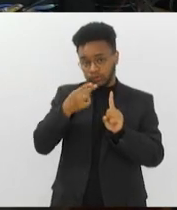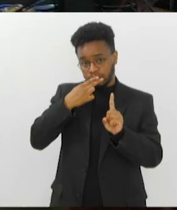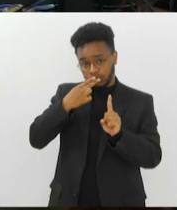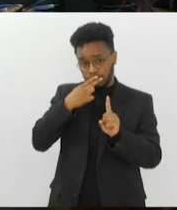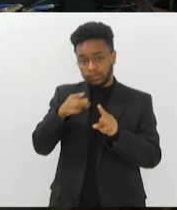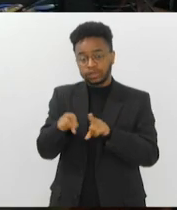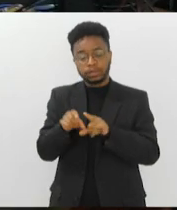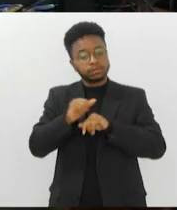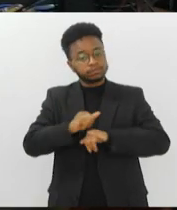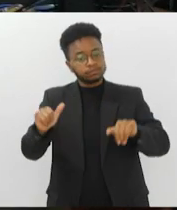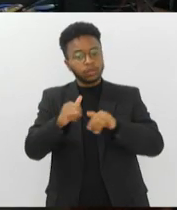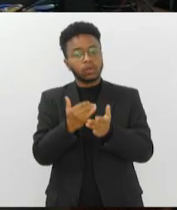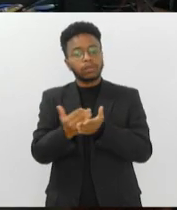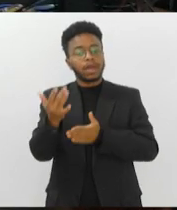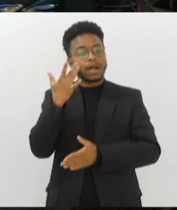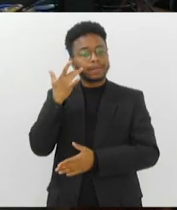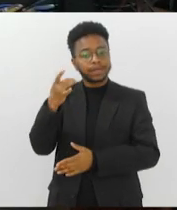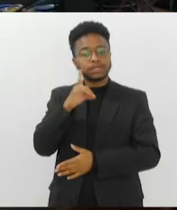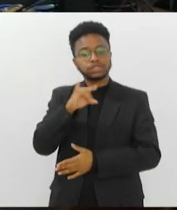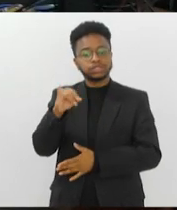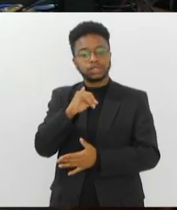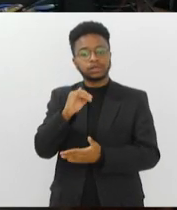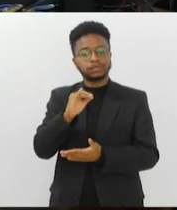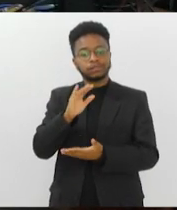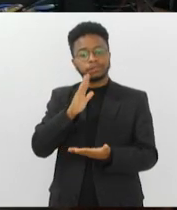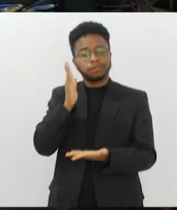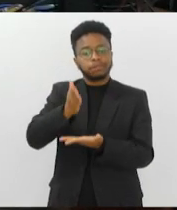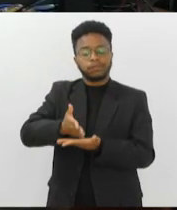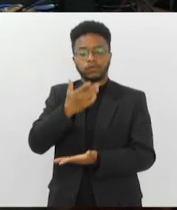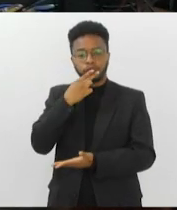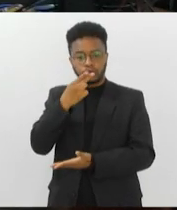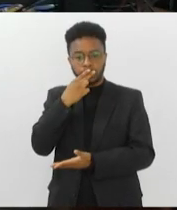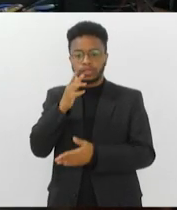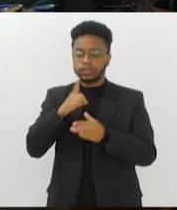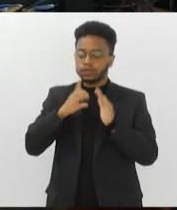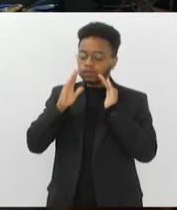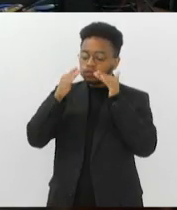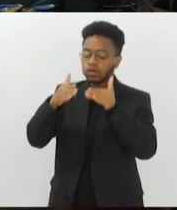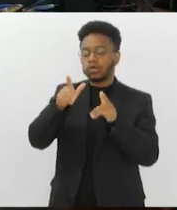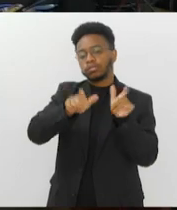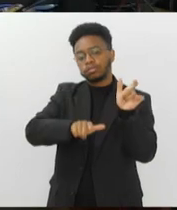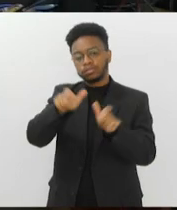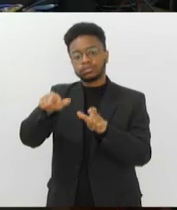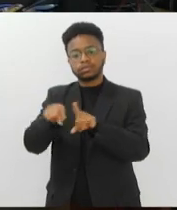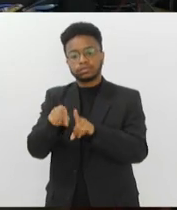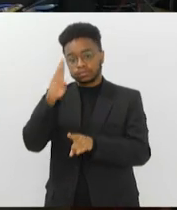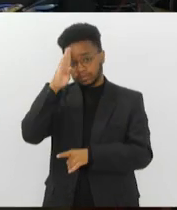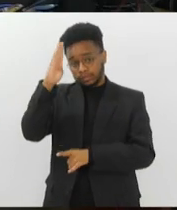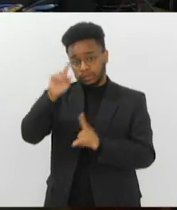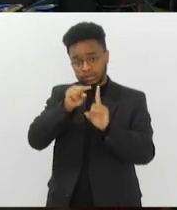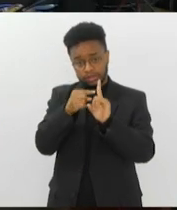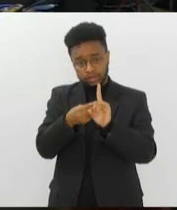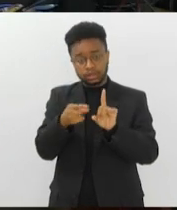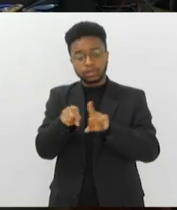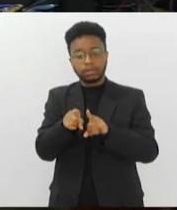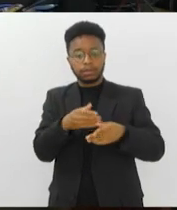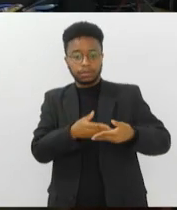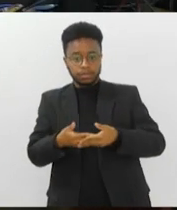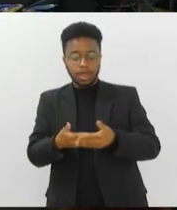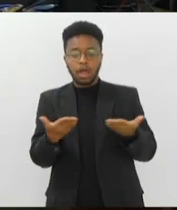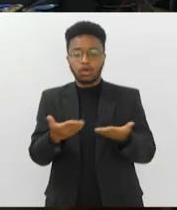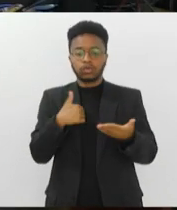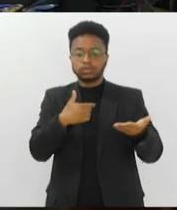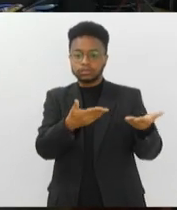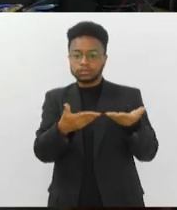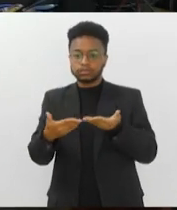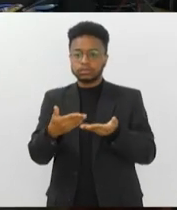que começa amanhã, no Dia Nacional de Combate ao Fumo, foca justamente nesse público, principalmente gestantes e bebês. Eu vou chamar o repórter